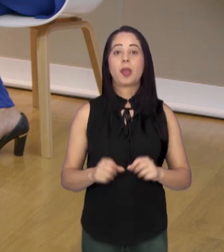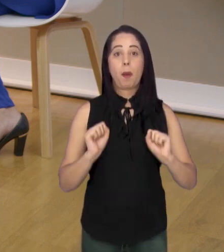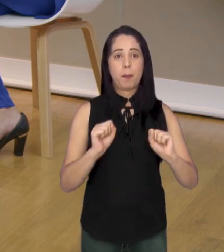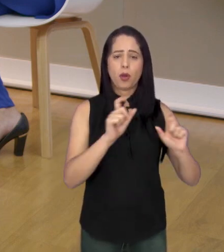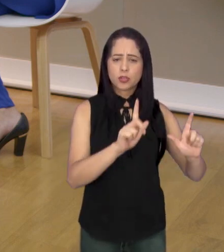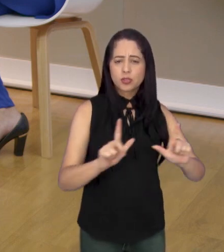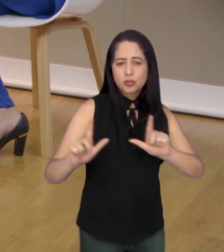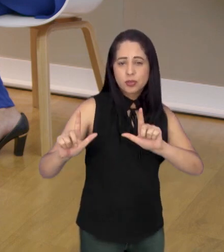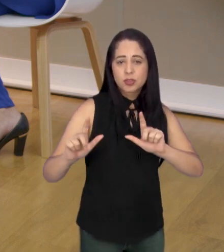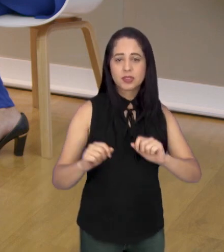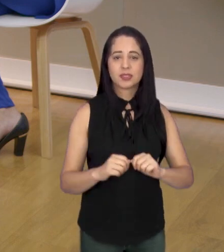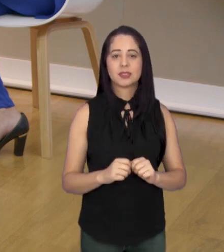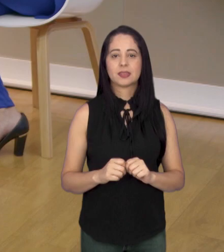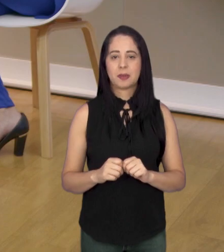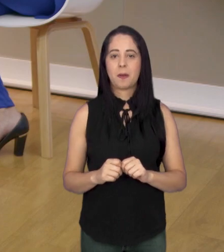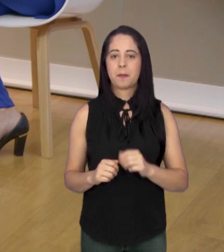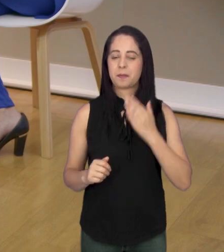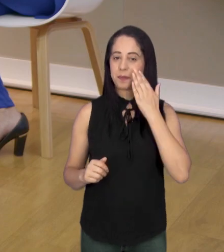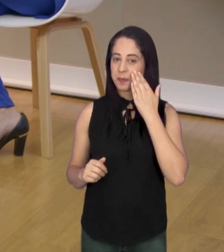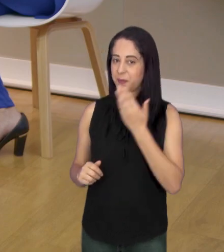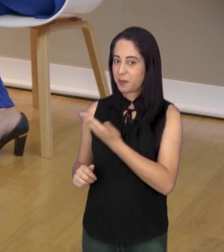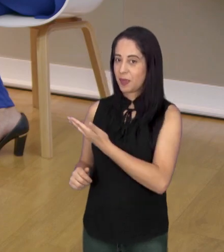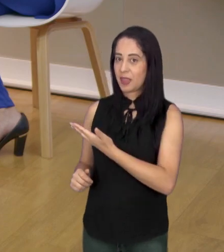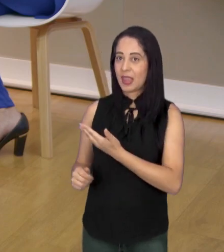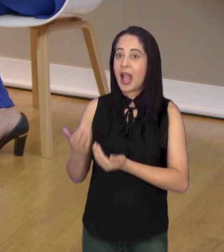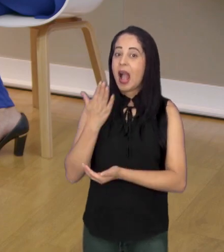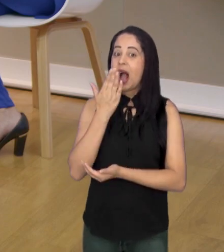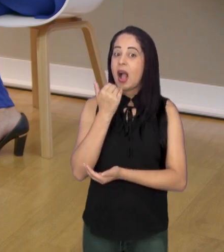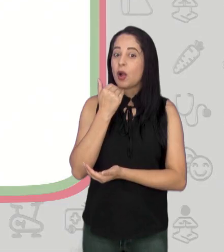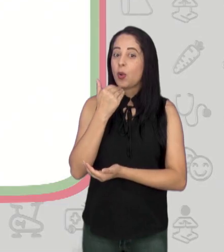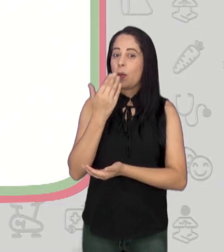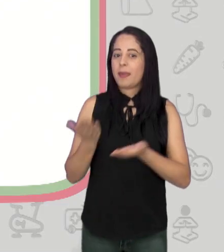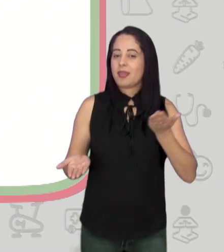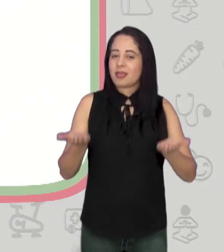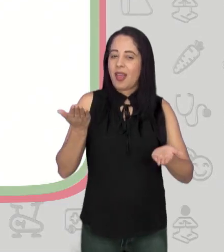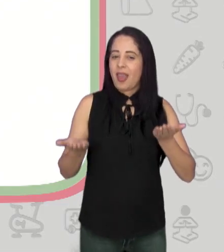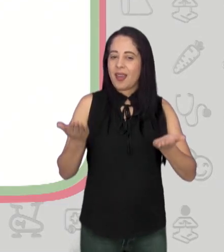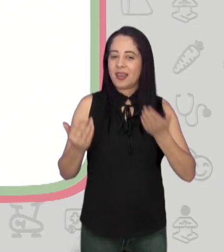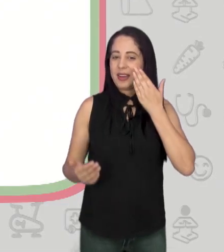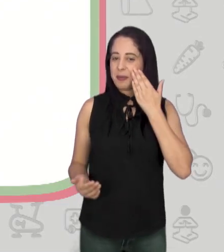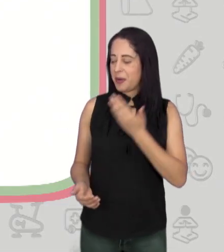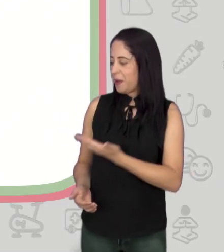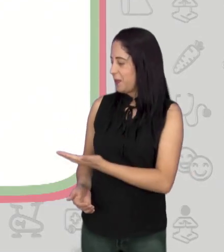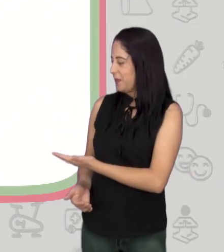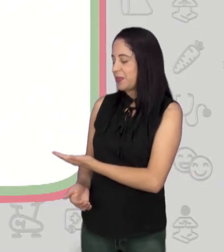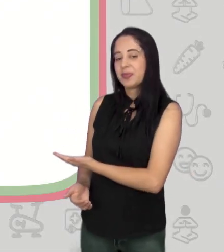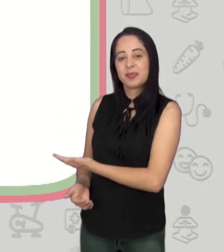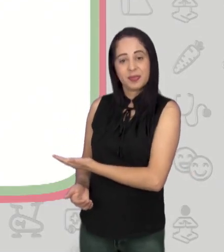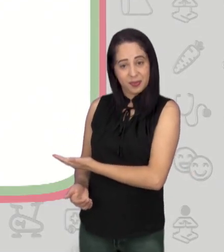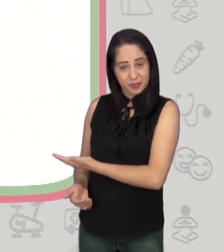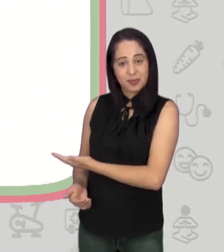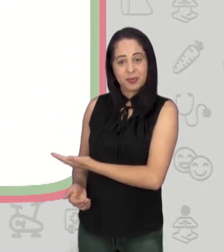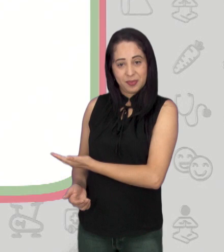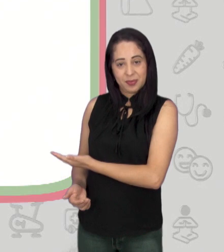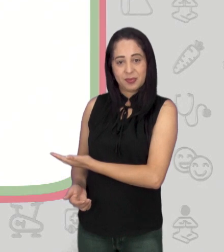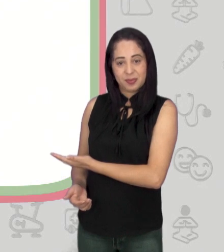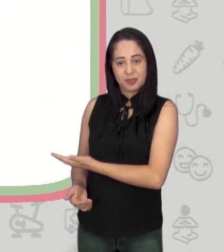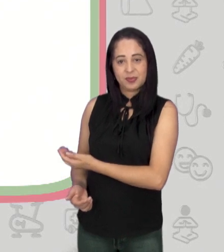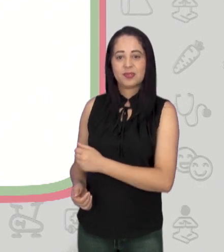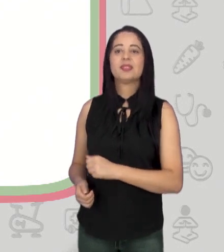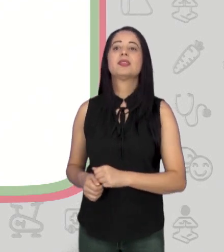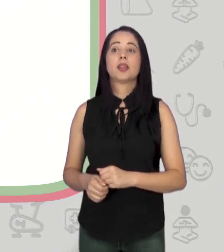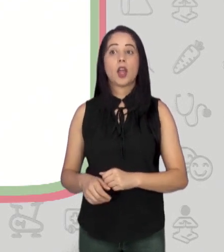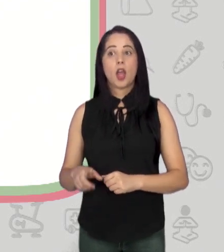Matheus, por favor, coloca pra gente uma alimentação equilibrada, Uhum. primeiro ponto. O mais importante. O mais Tá. importante é a gente manter essas